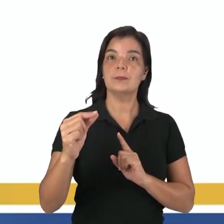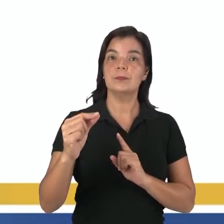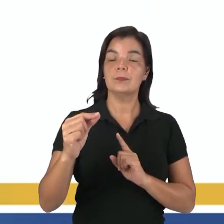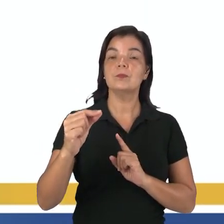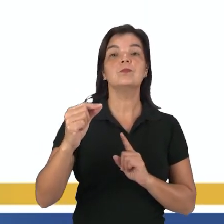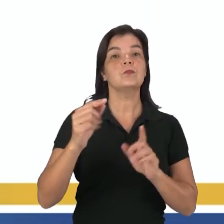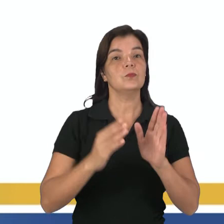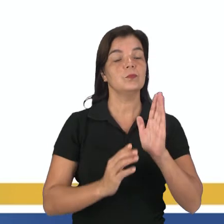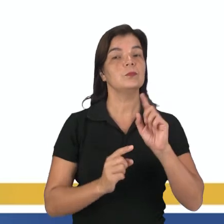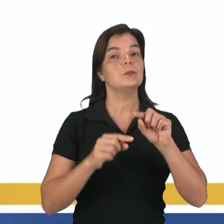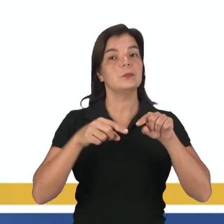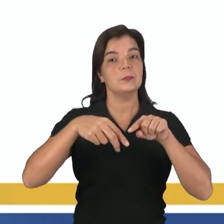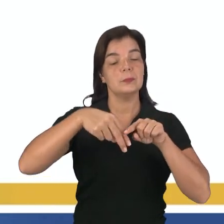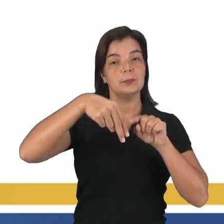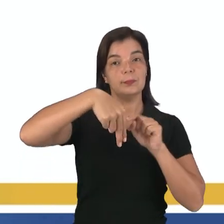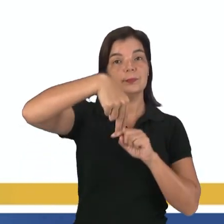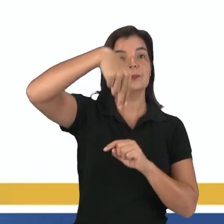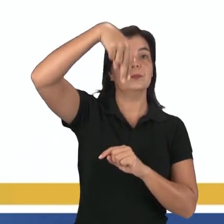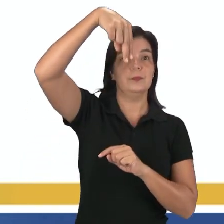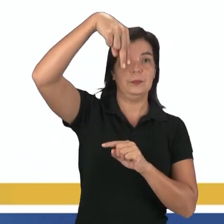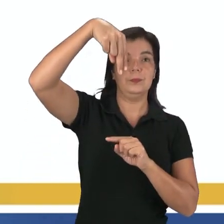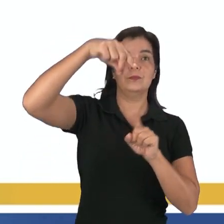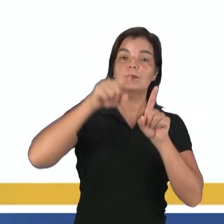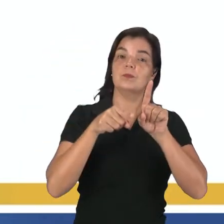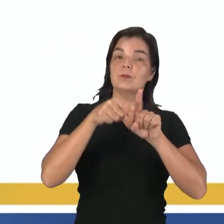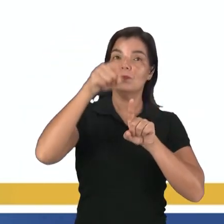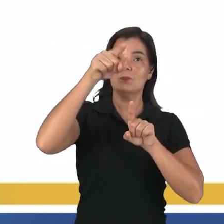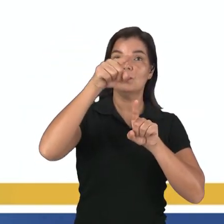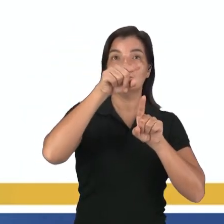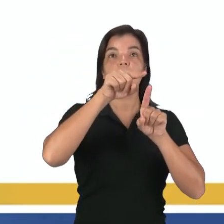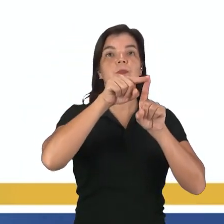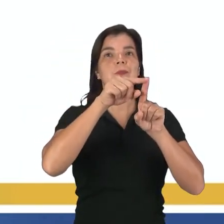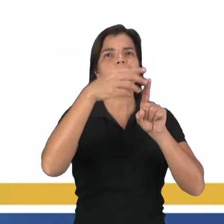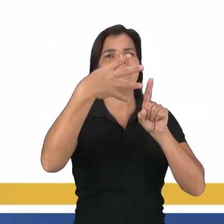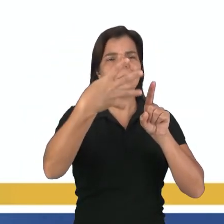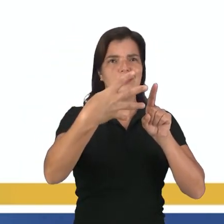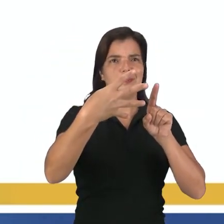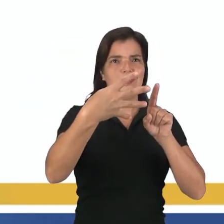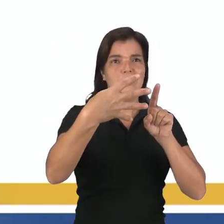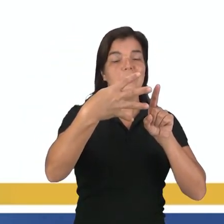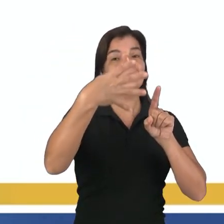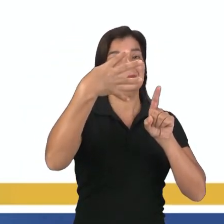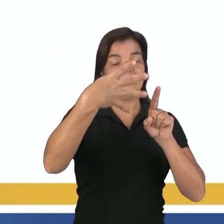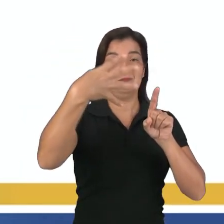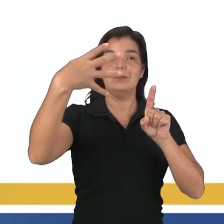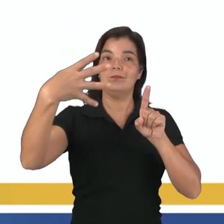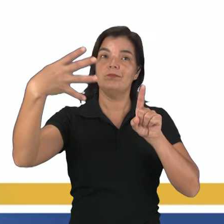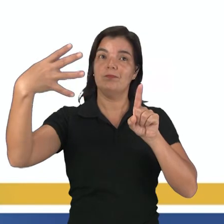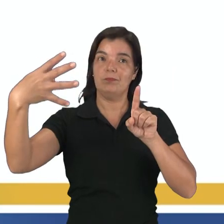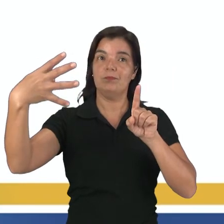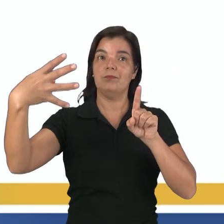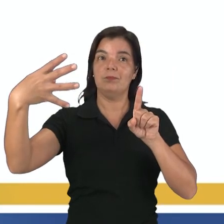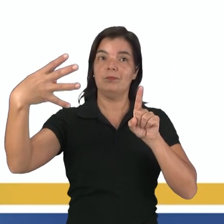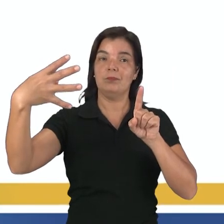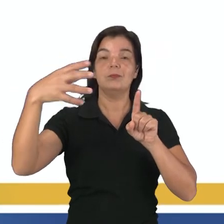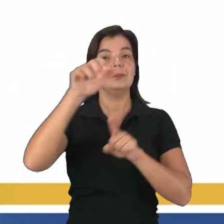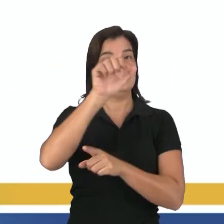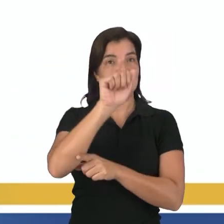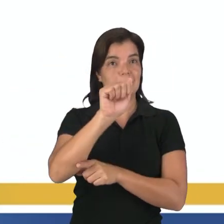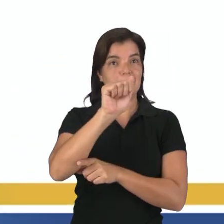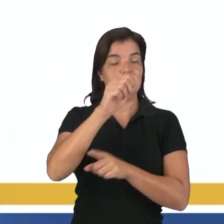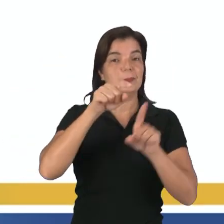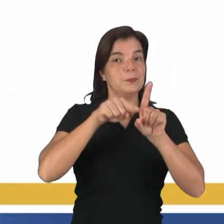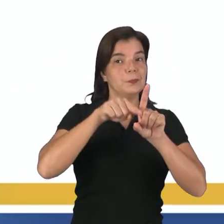então ela seguiu aí né o sentido norte e caminhou por quatro quadras até o ponto